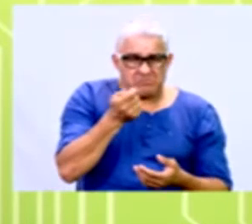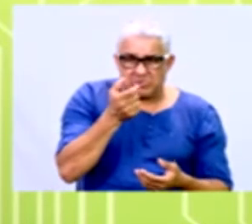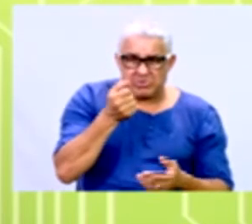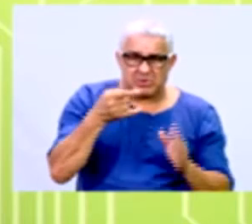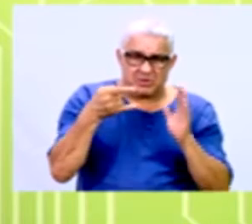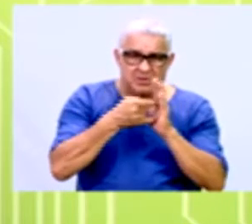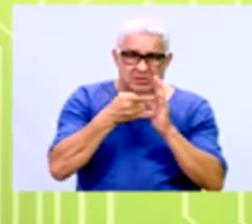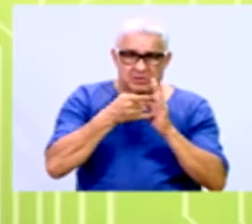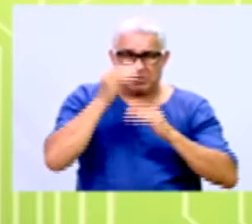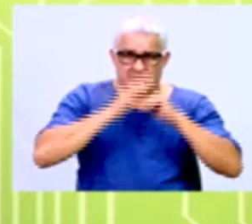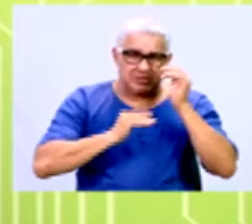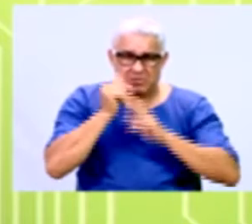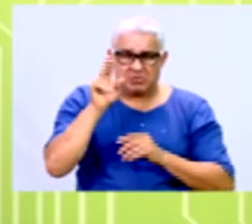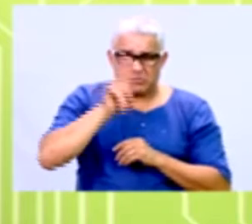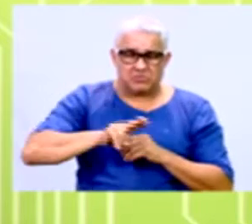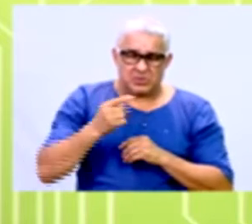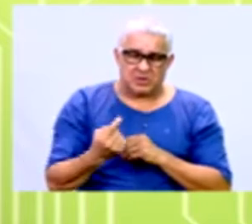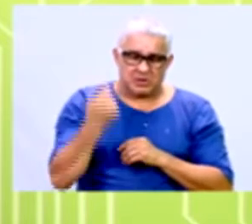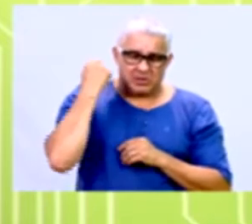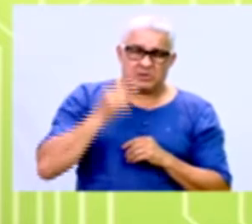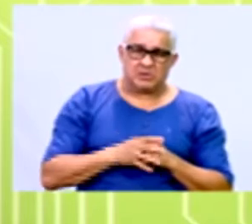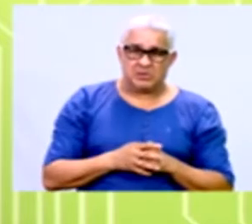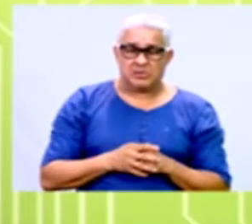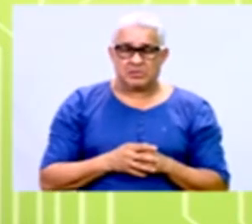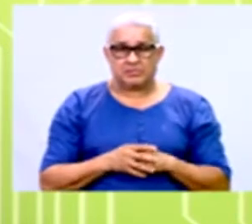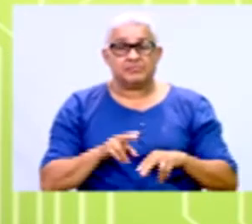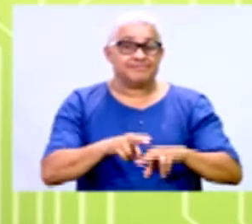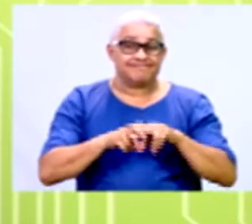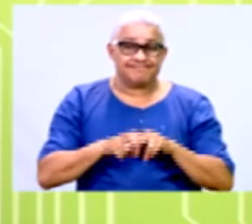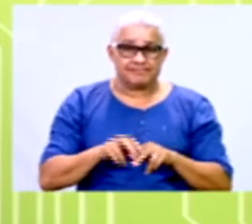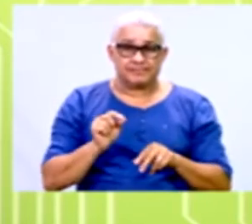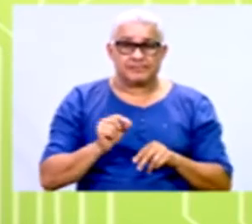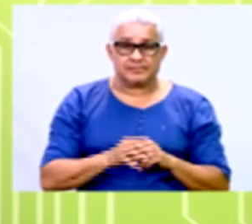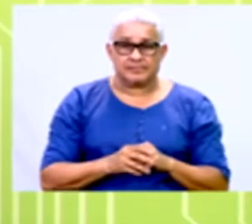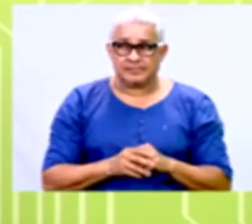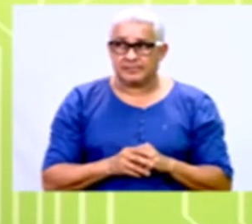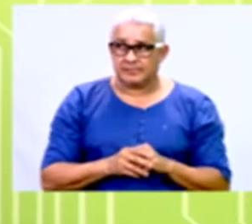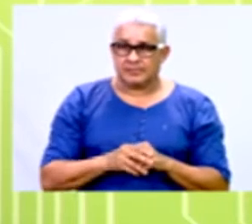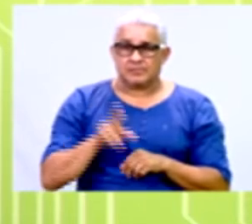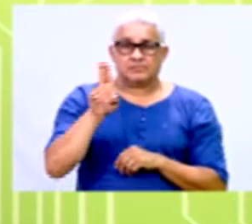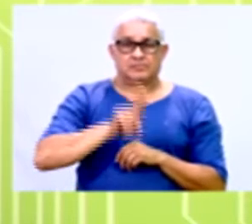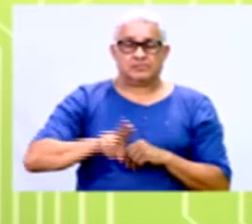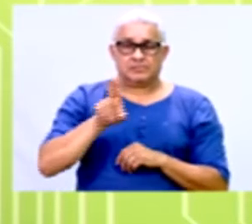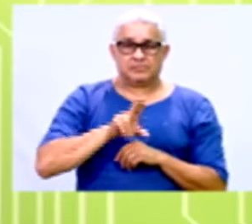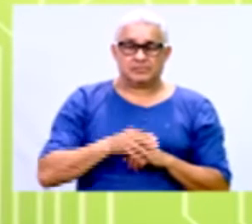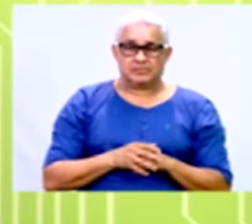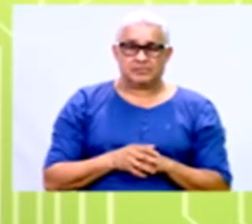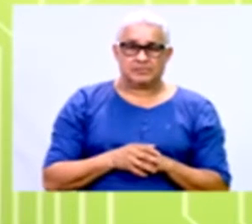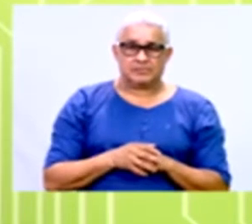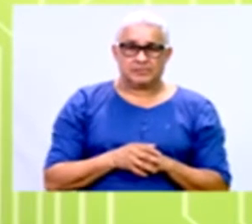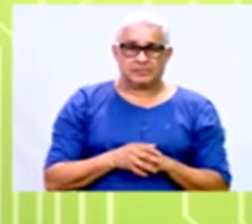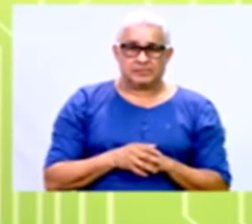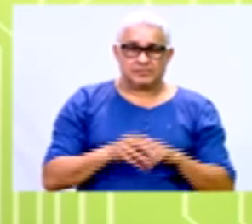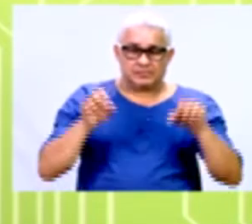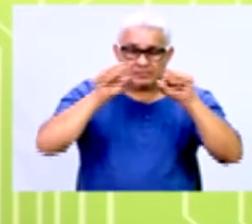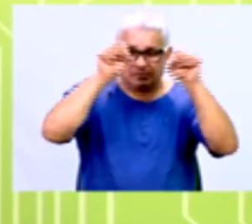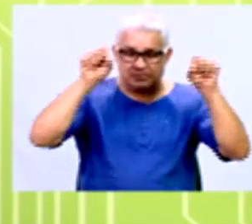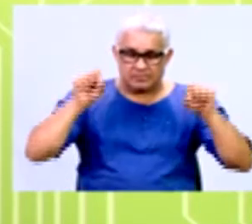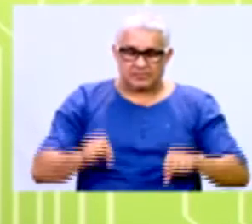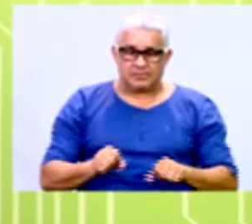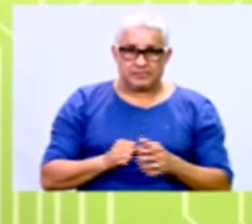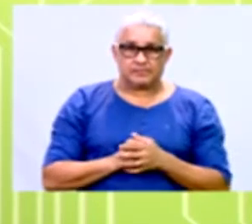utilizando JavaScript por conta da questão de usabilidade mesmo dentro dos sistemas,